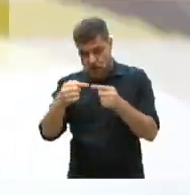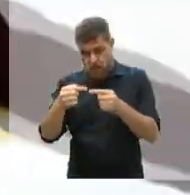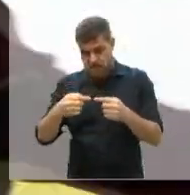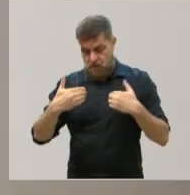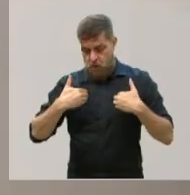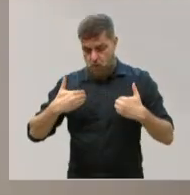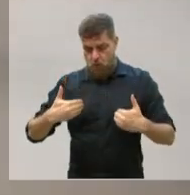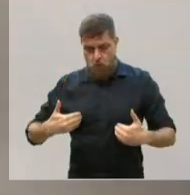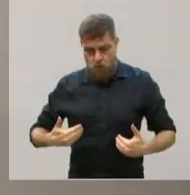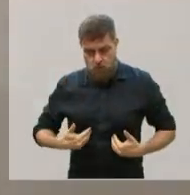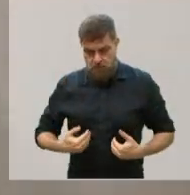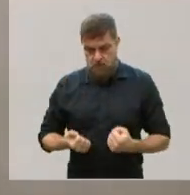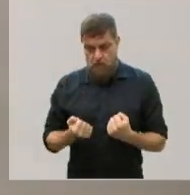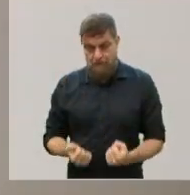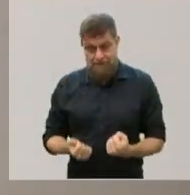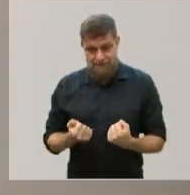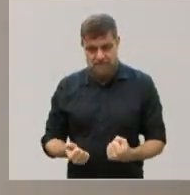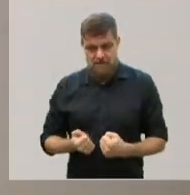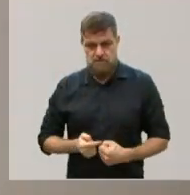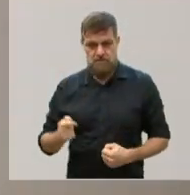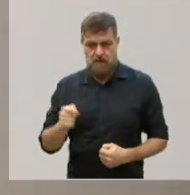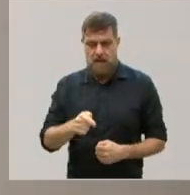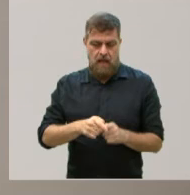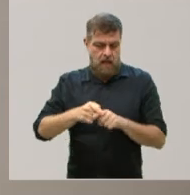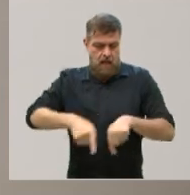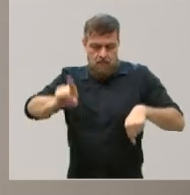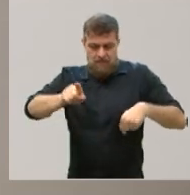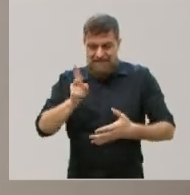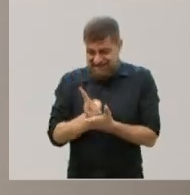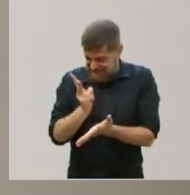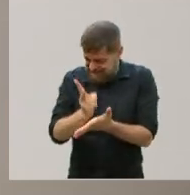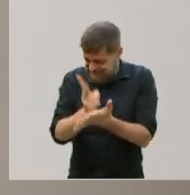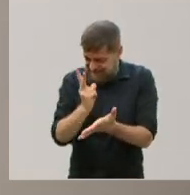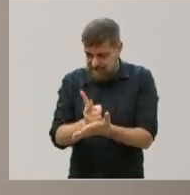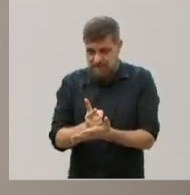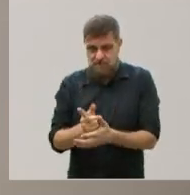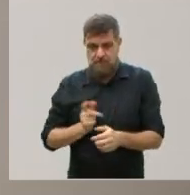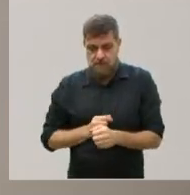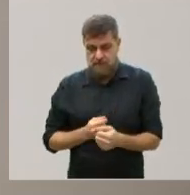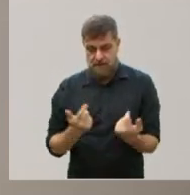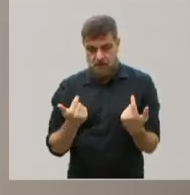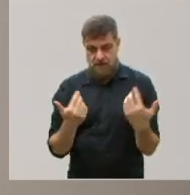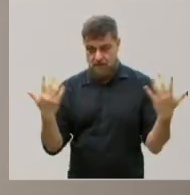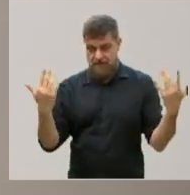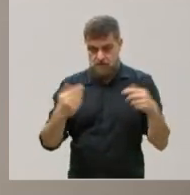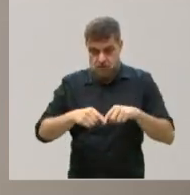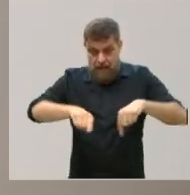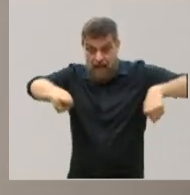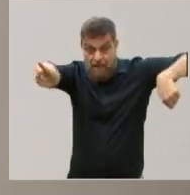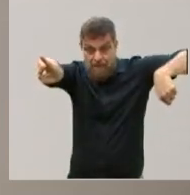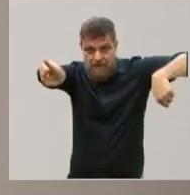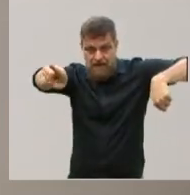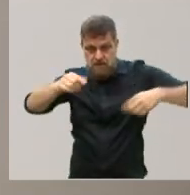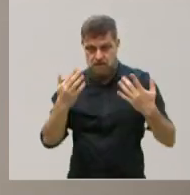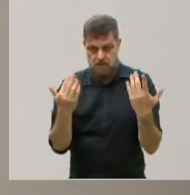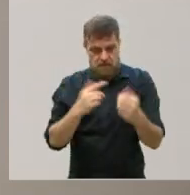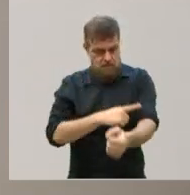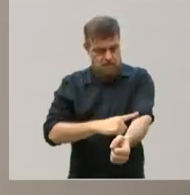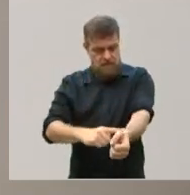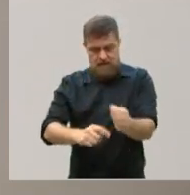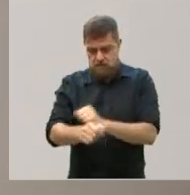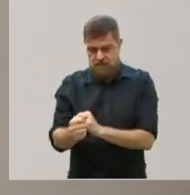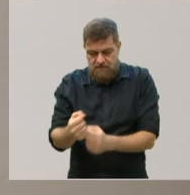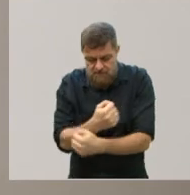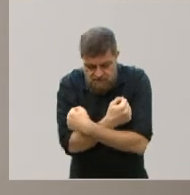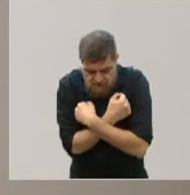com a massa que ele tem. A bailarina não mudou a massa dela, mas quando ela está com os braços abertos, o momento de inércia é grande. Quando ela